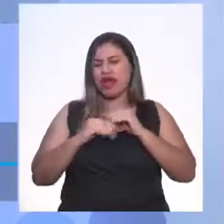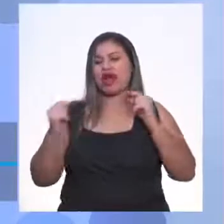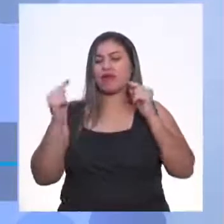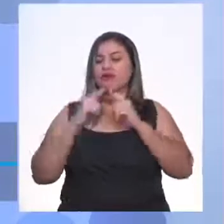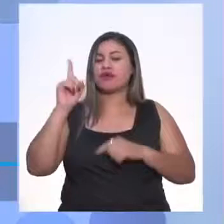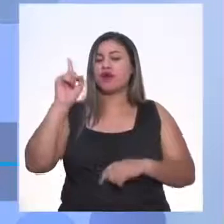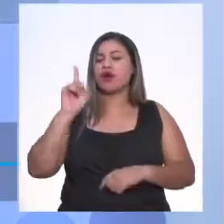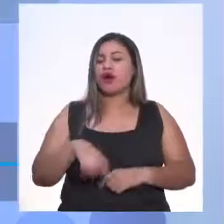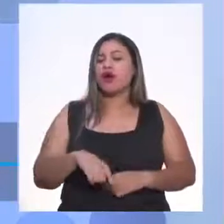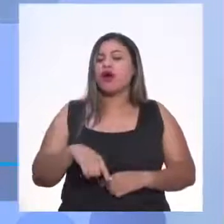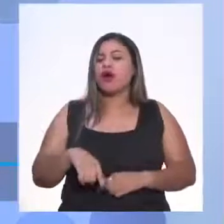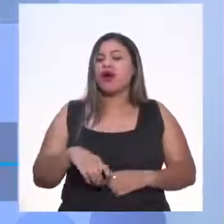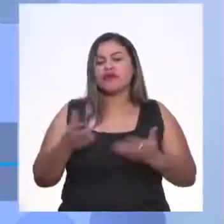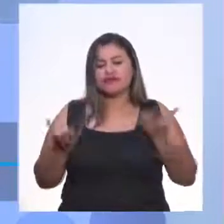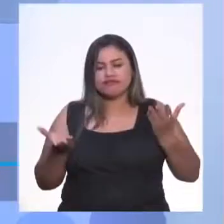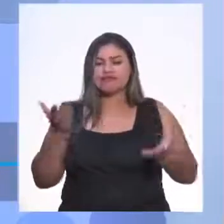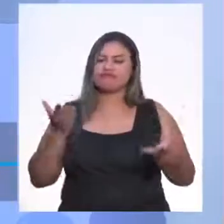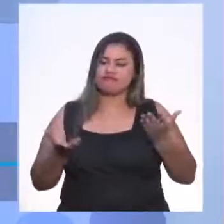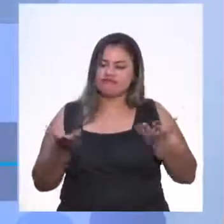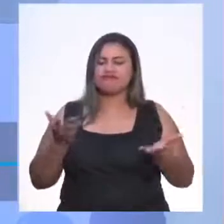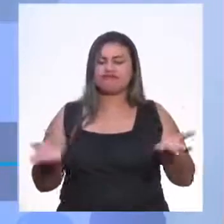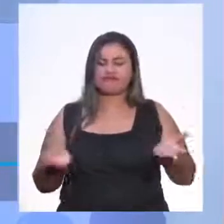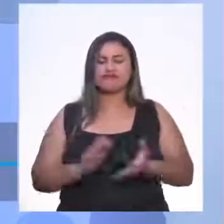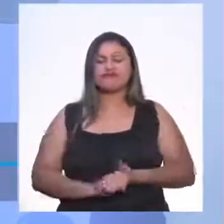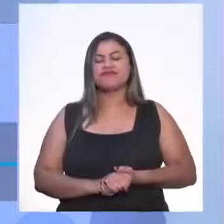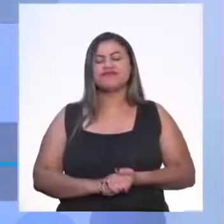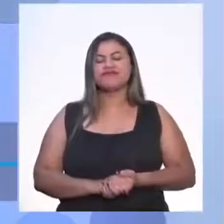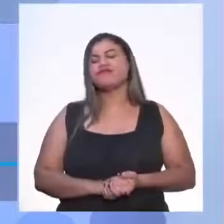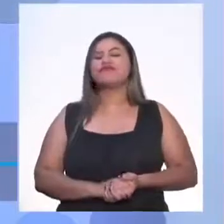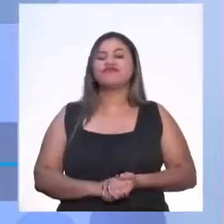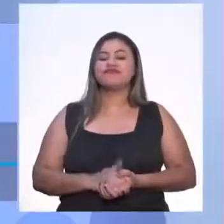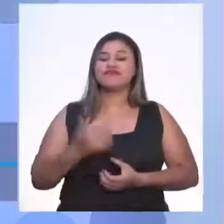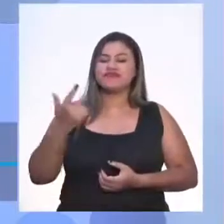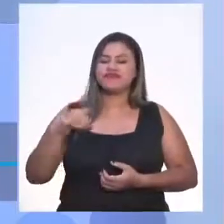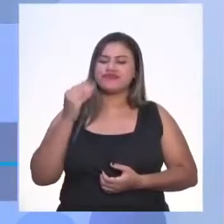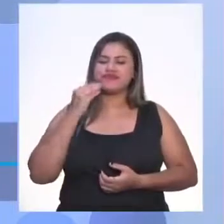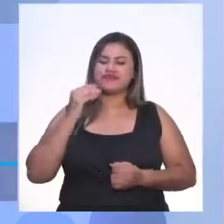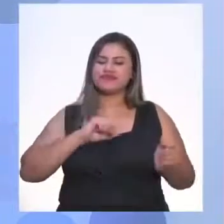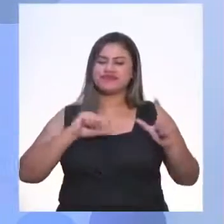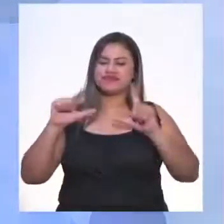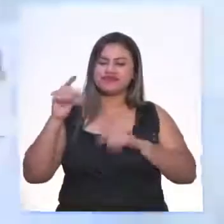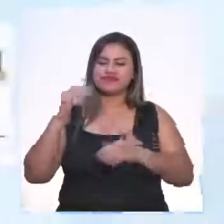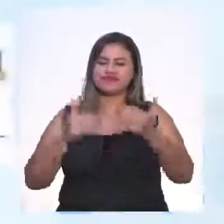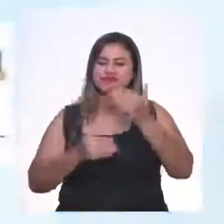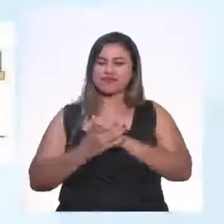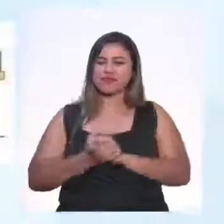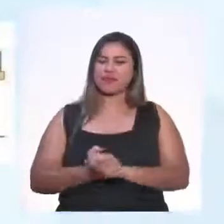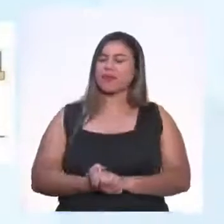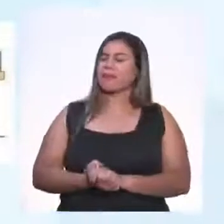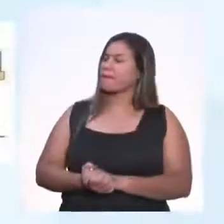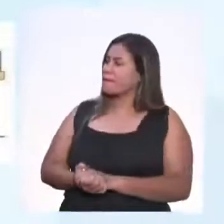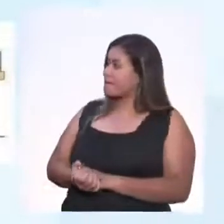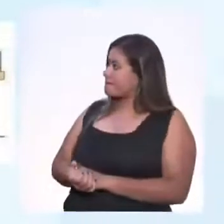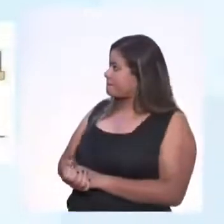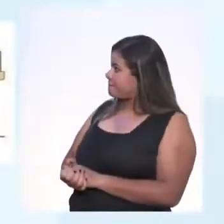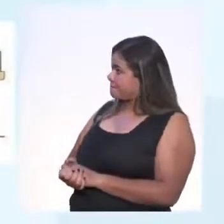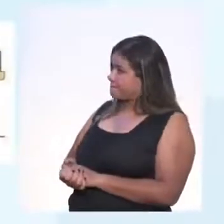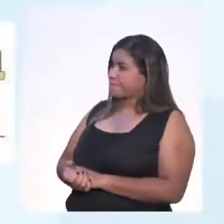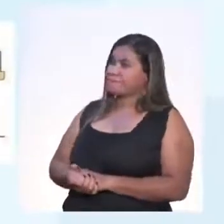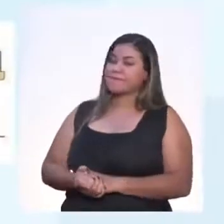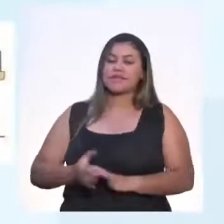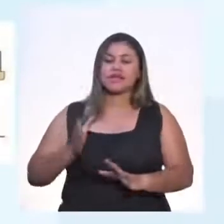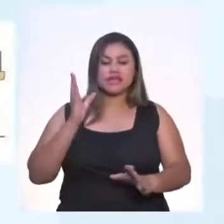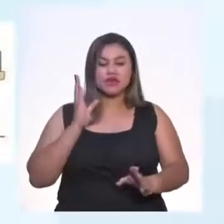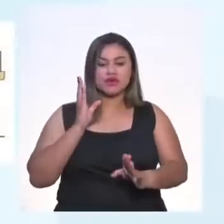é do que esse equilíbrio. Beleza? Pode pôr na telinha para eles, diretor? Então, lembrando aqui nesse caso, descobrimos que